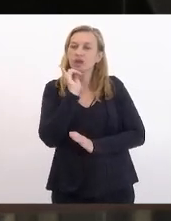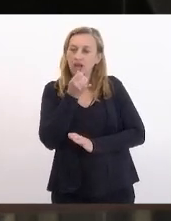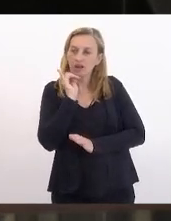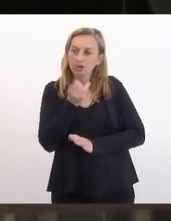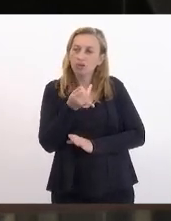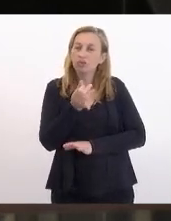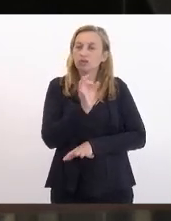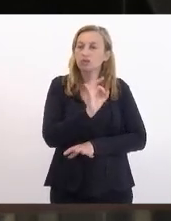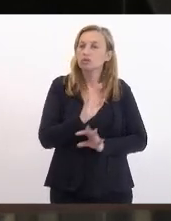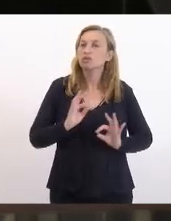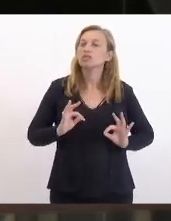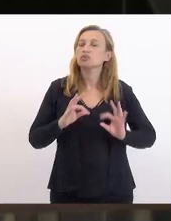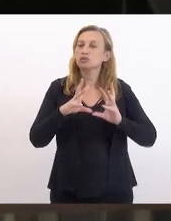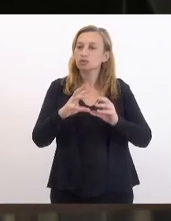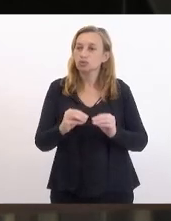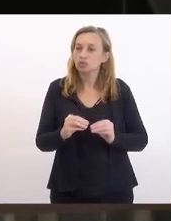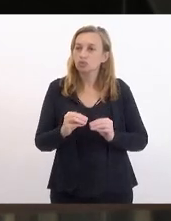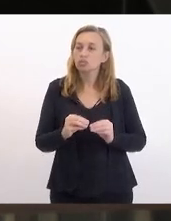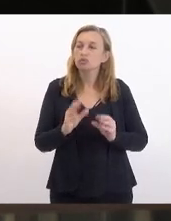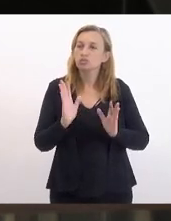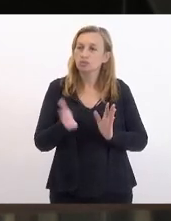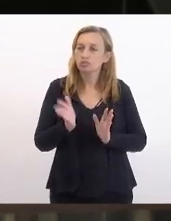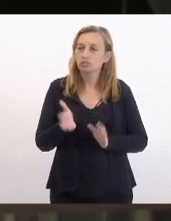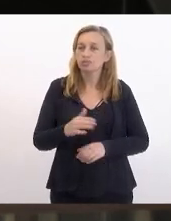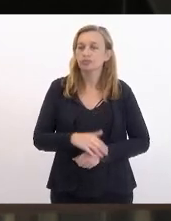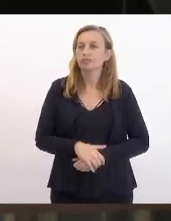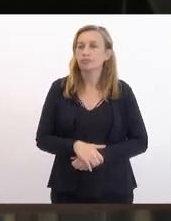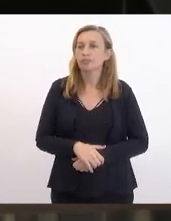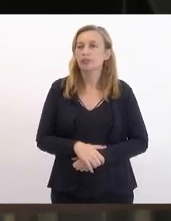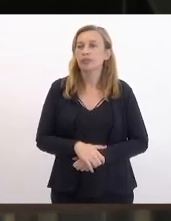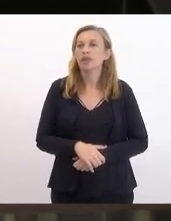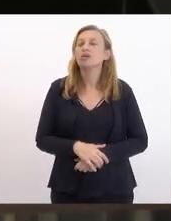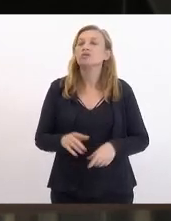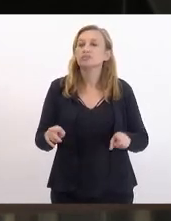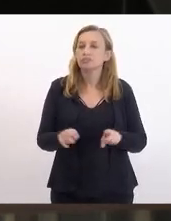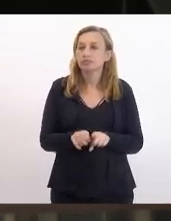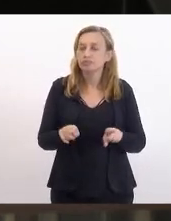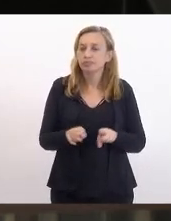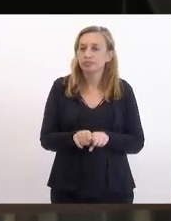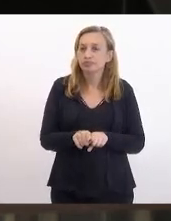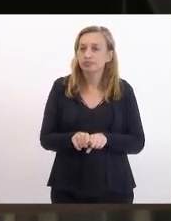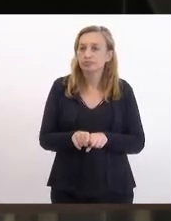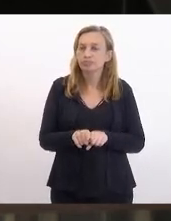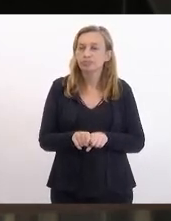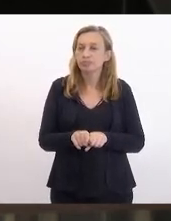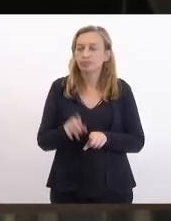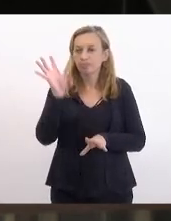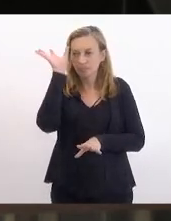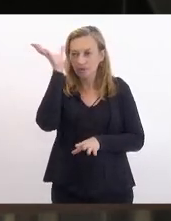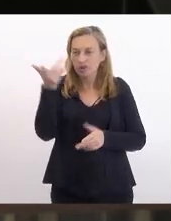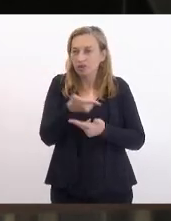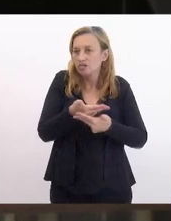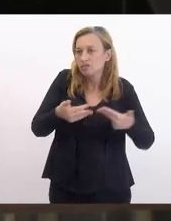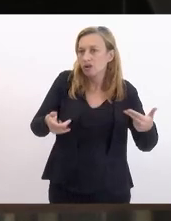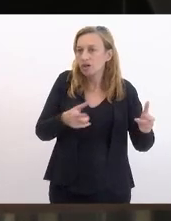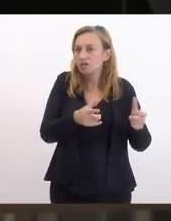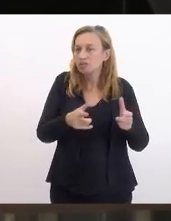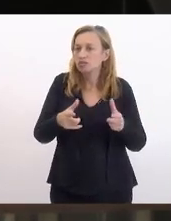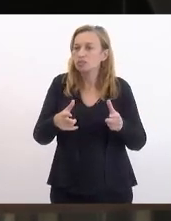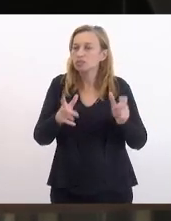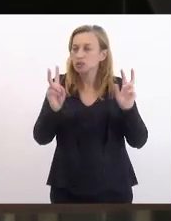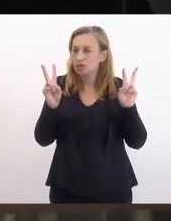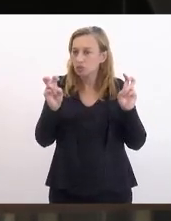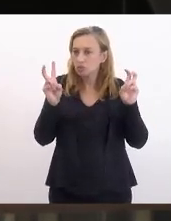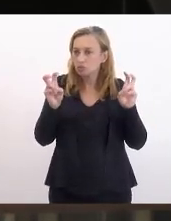favoráveis desses que já se encontram o e teria solucionado grande parte desses tão poucos